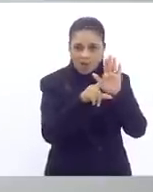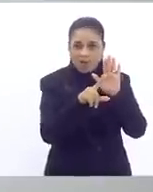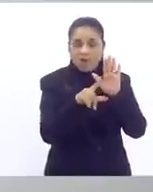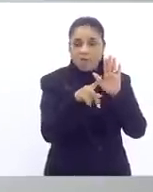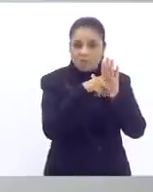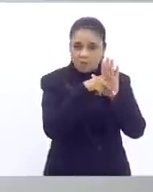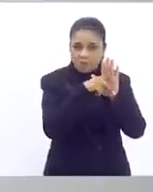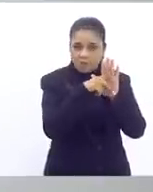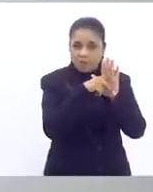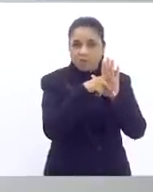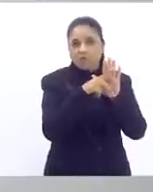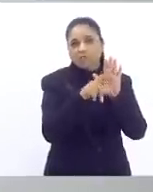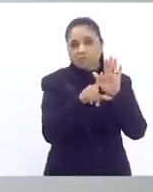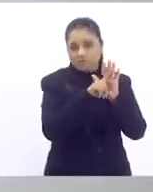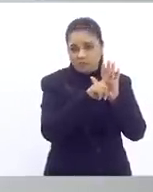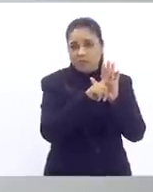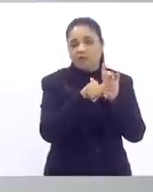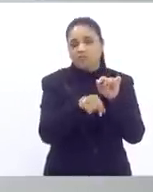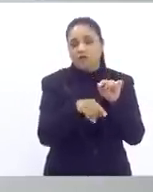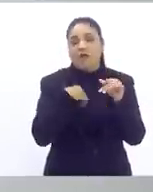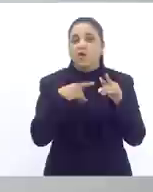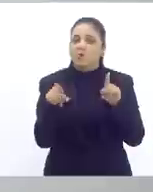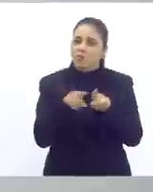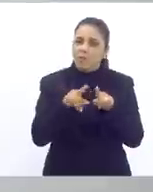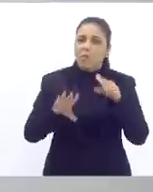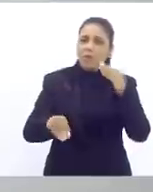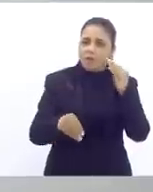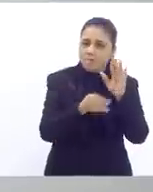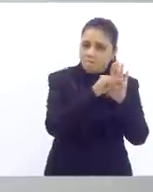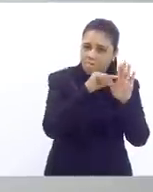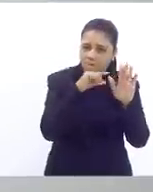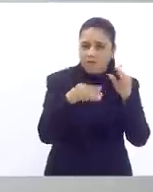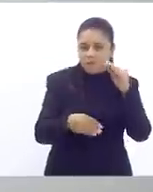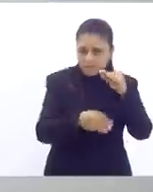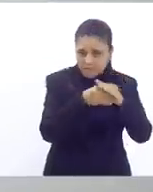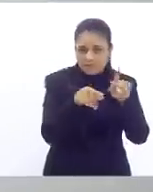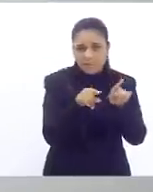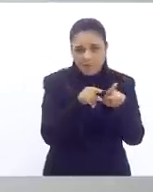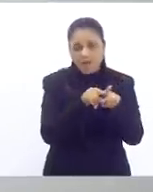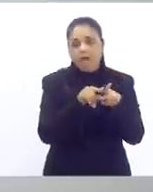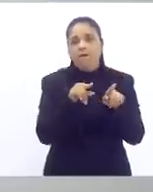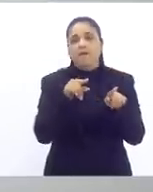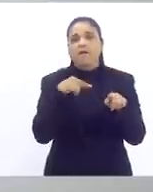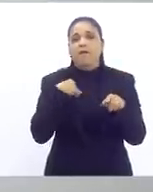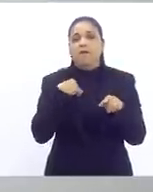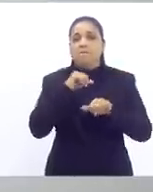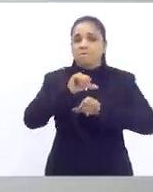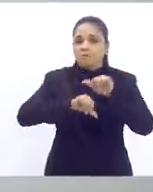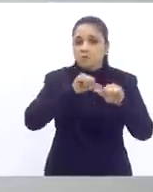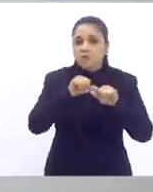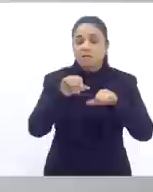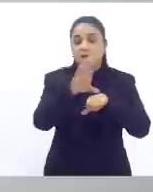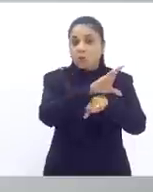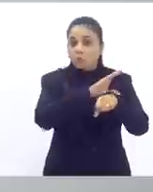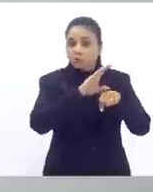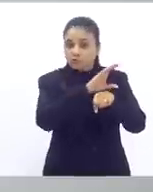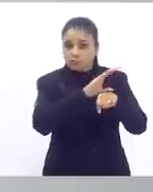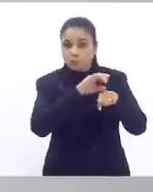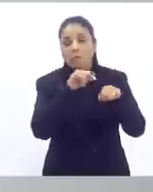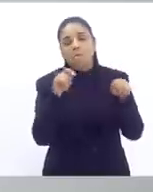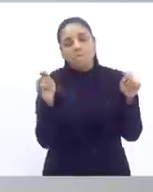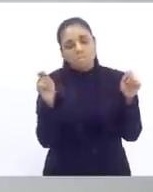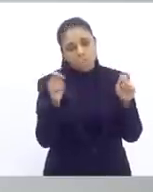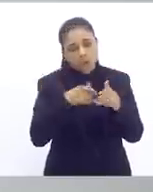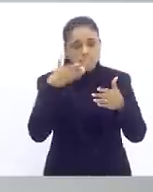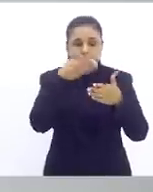Constitucional sobre isso é mais a gente sabe que iniciativas nossas mesma nível de mudança constitucional elas podem esbarrar